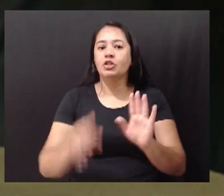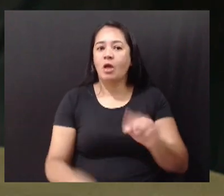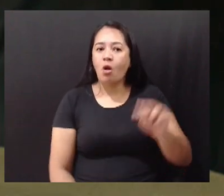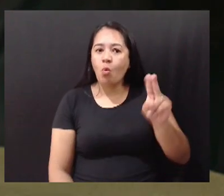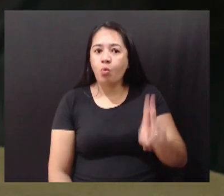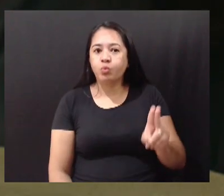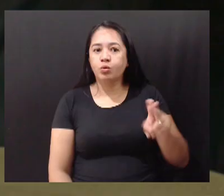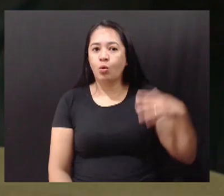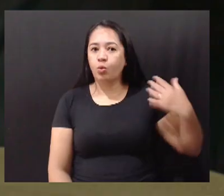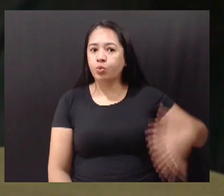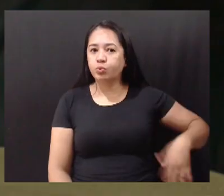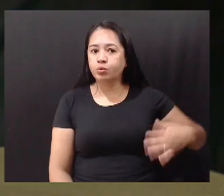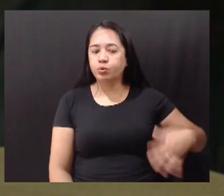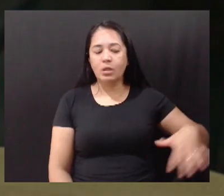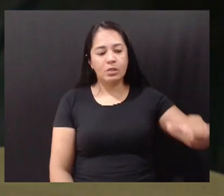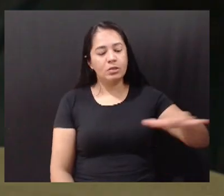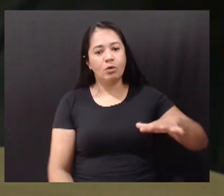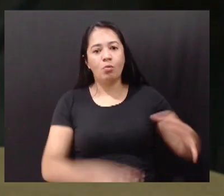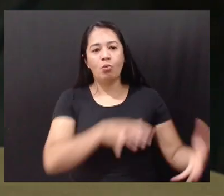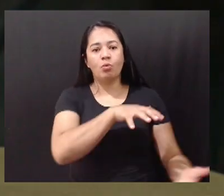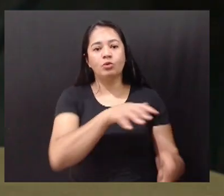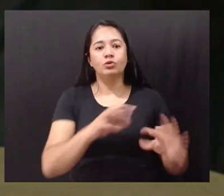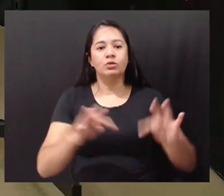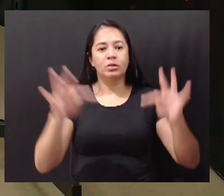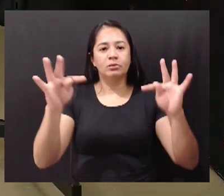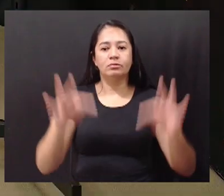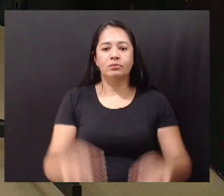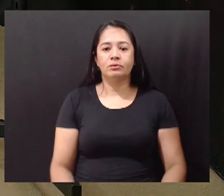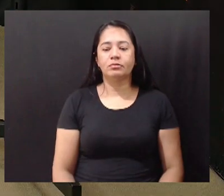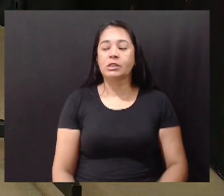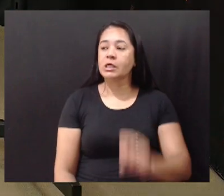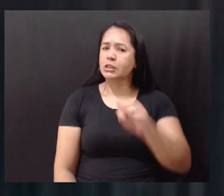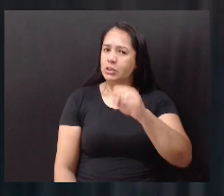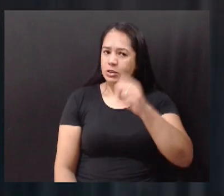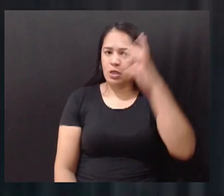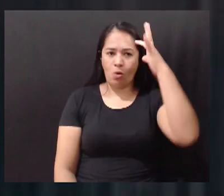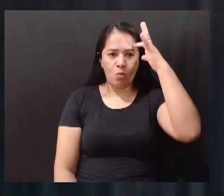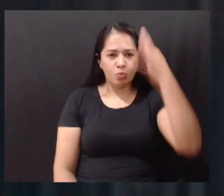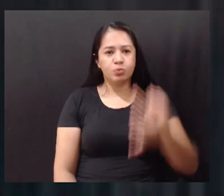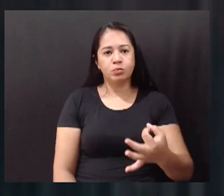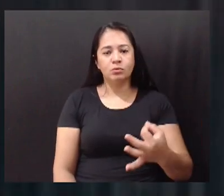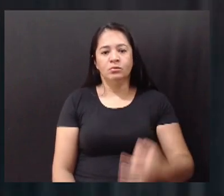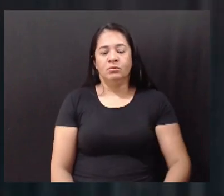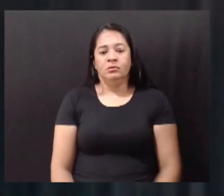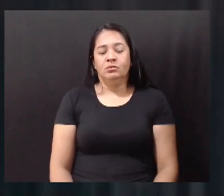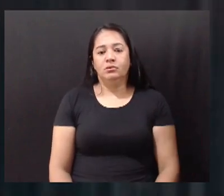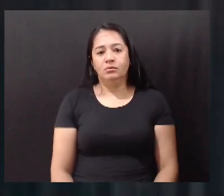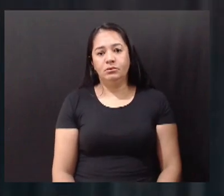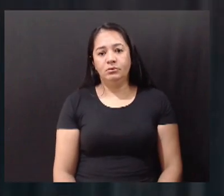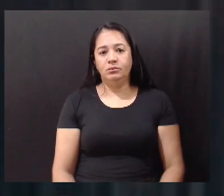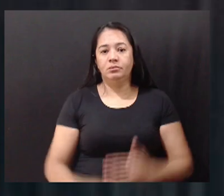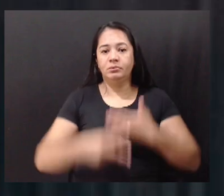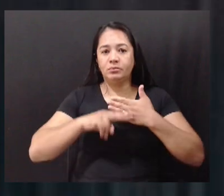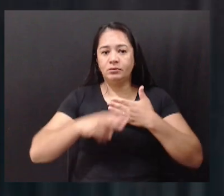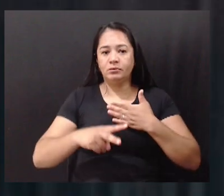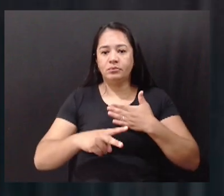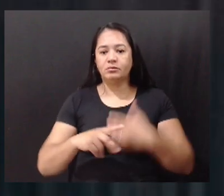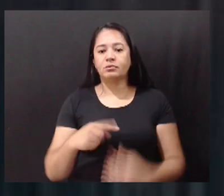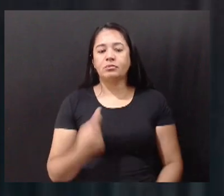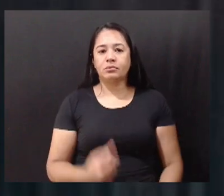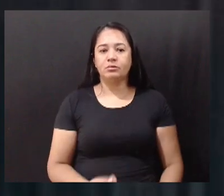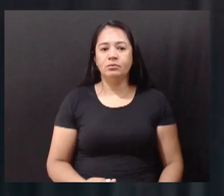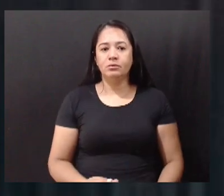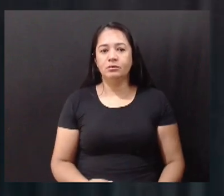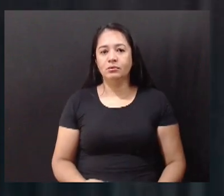né, nesse mundo tecnológico, né, doutora? Sim, com certeza. E os impactos que nós temos visto tanto,